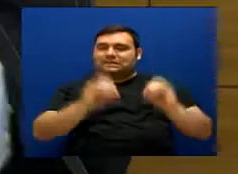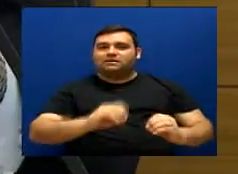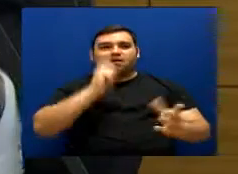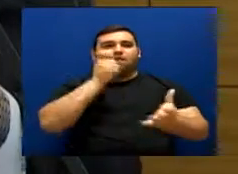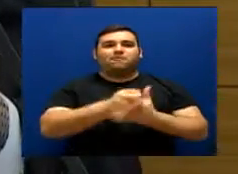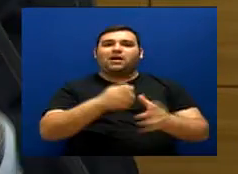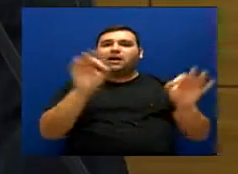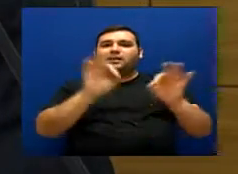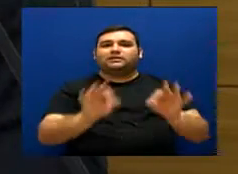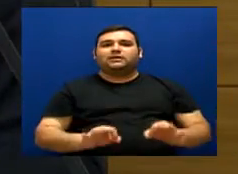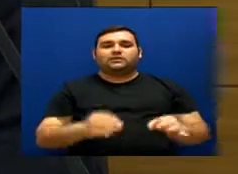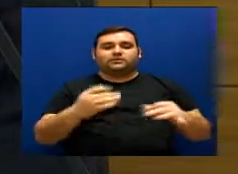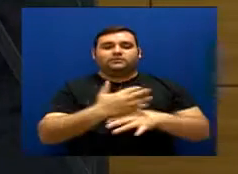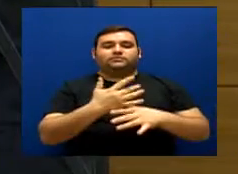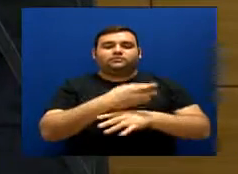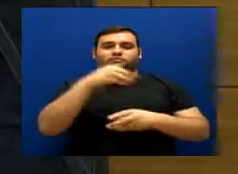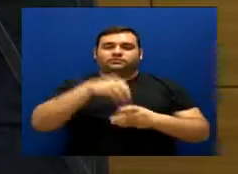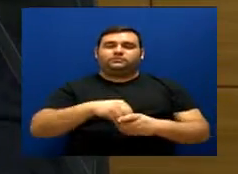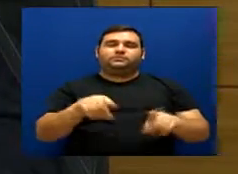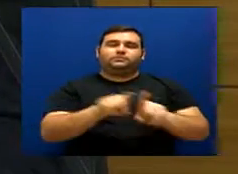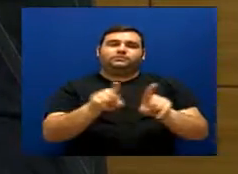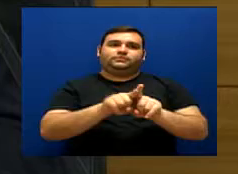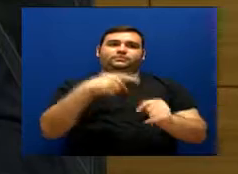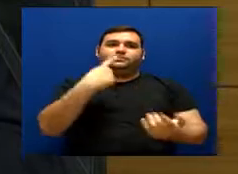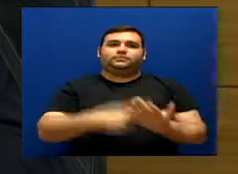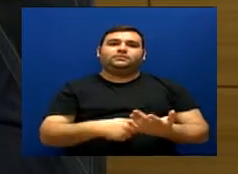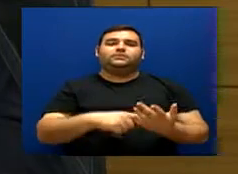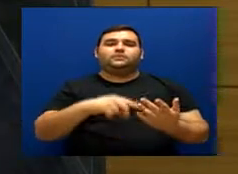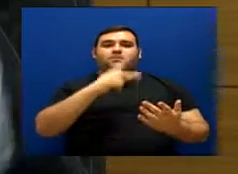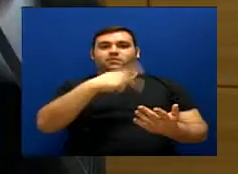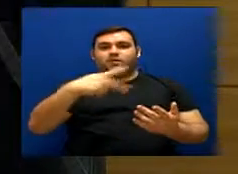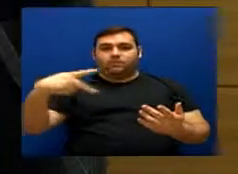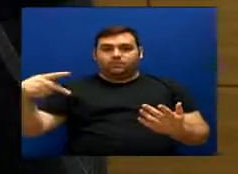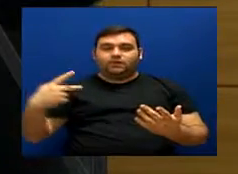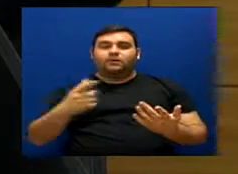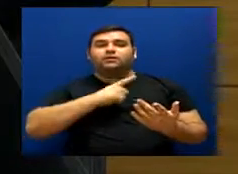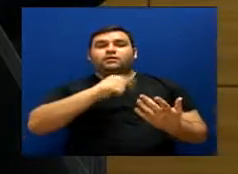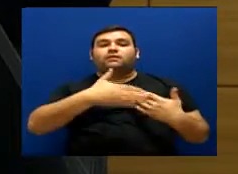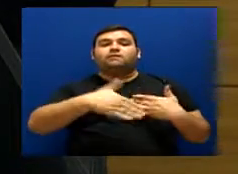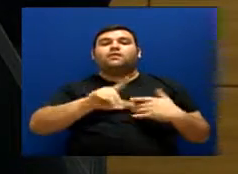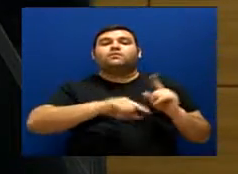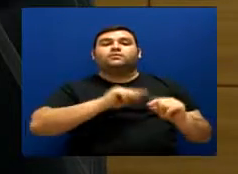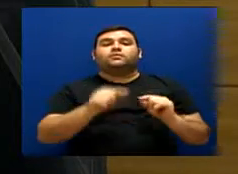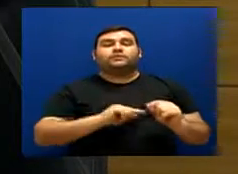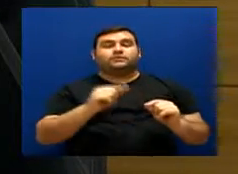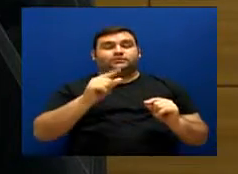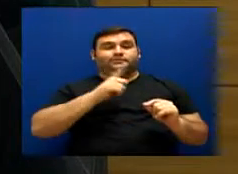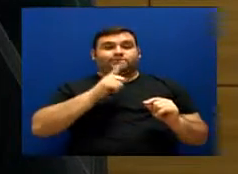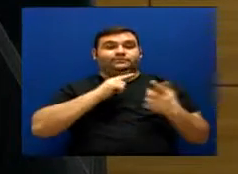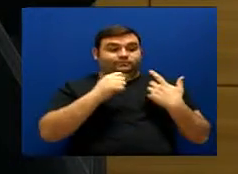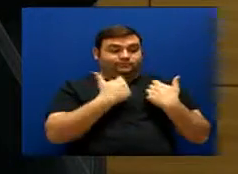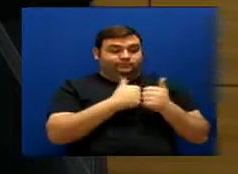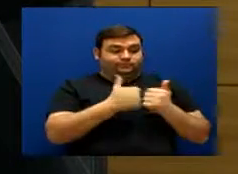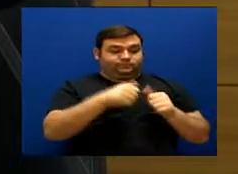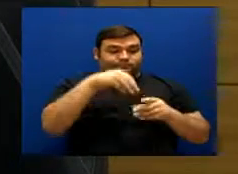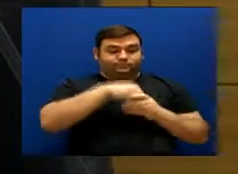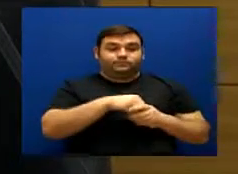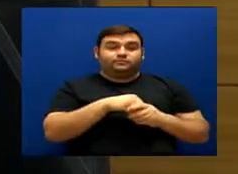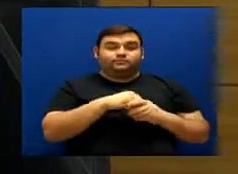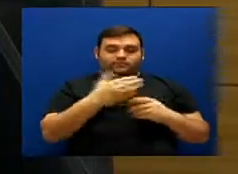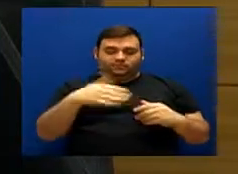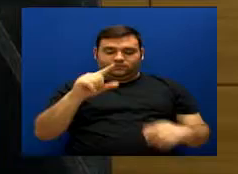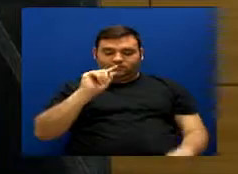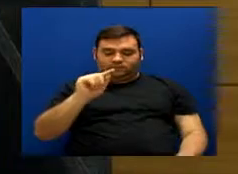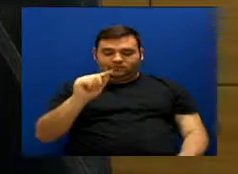a custo zero para o município, numa parceria público-privado, vai haver dentro dos ônibus de Sorocaba, eles vão